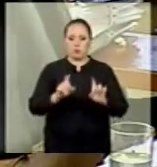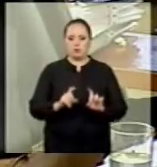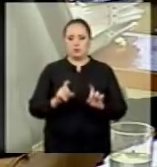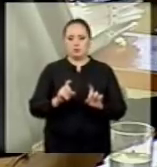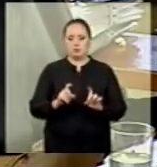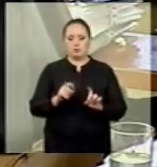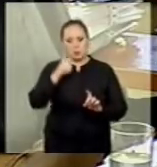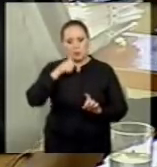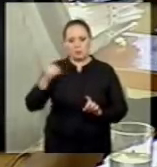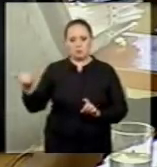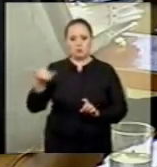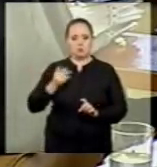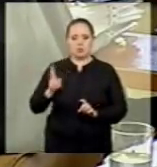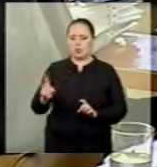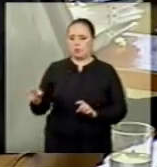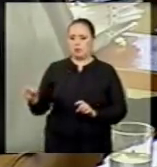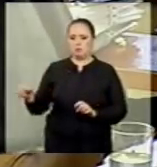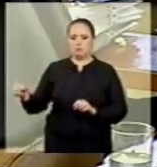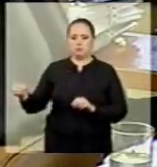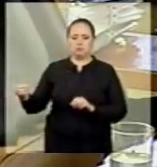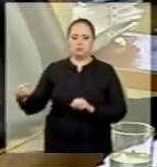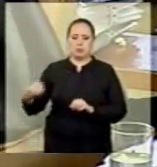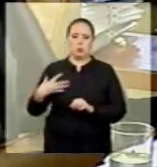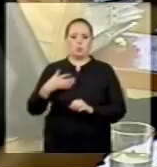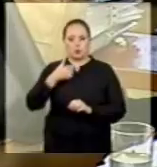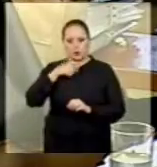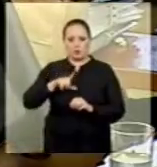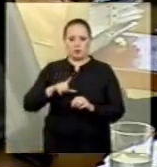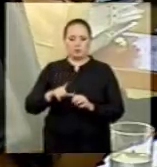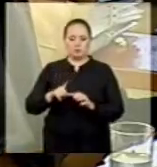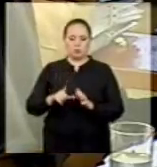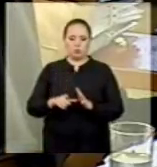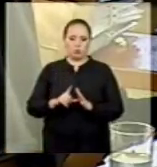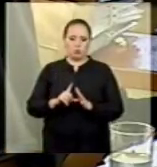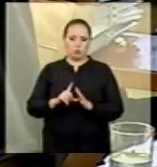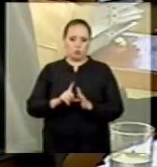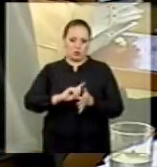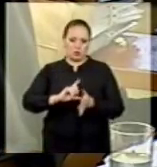me passou para exatamente poder ter o adiantamento desta análise.